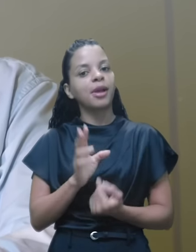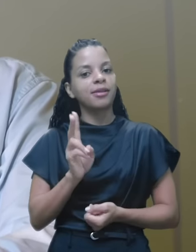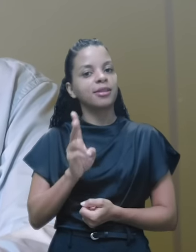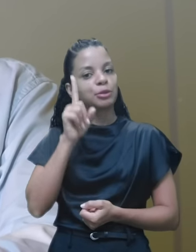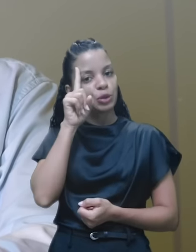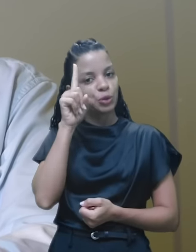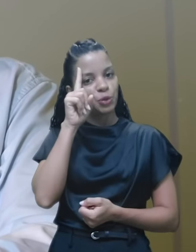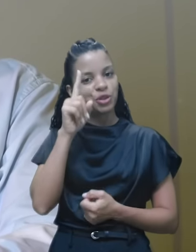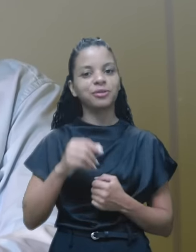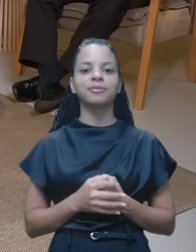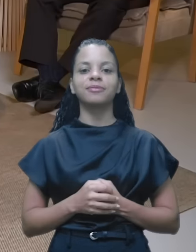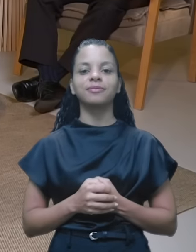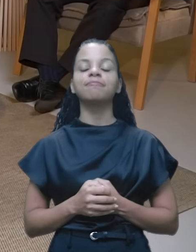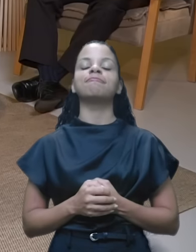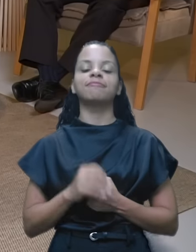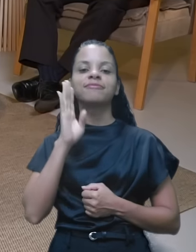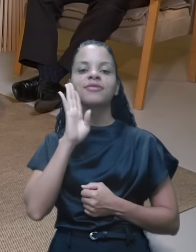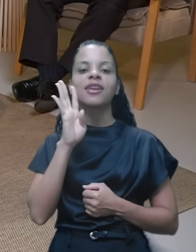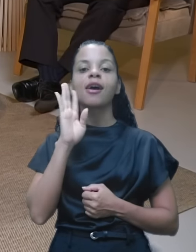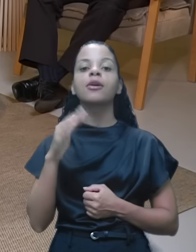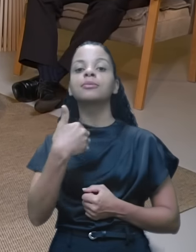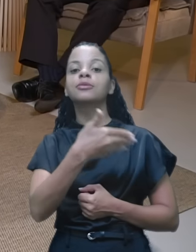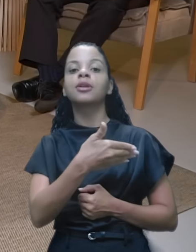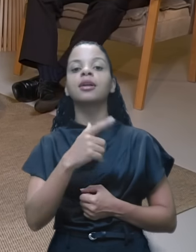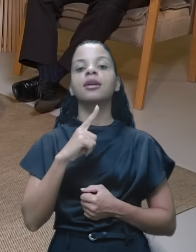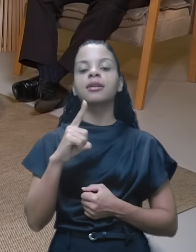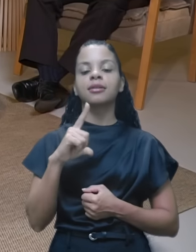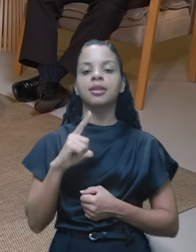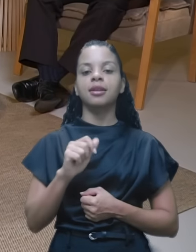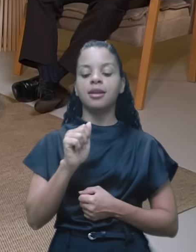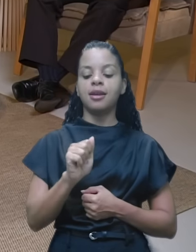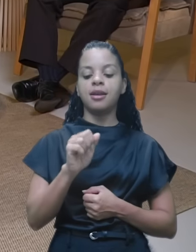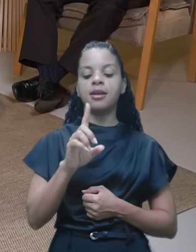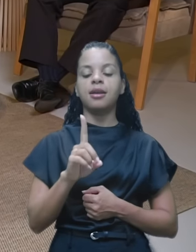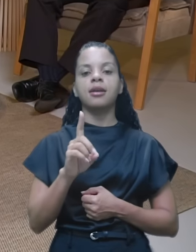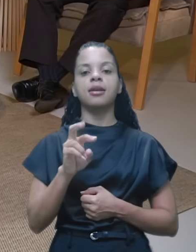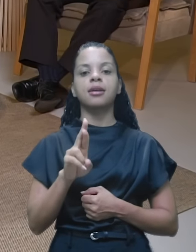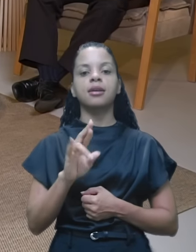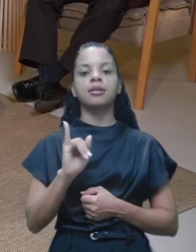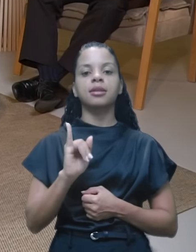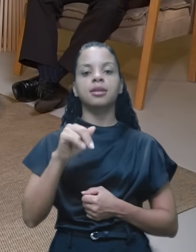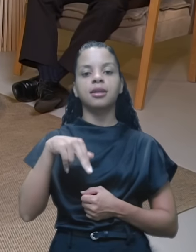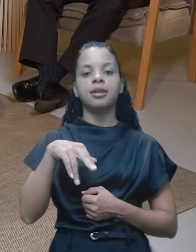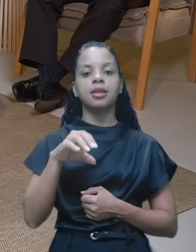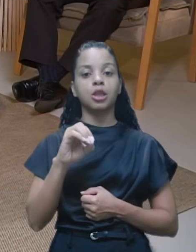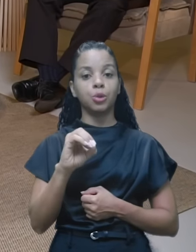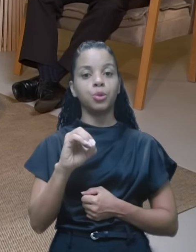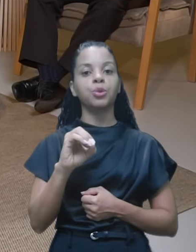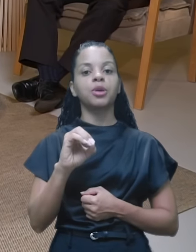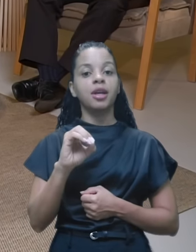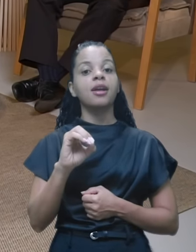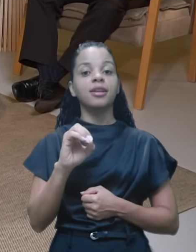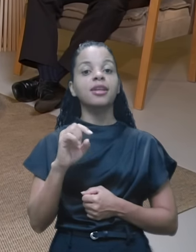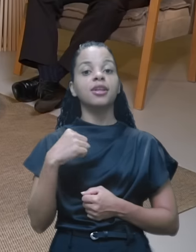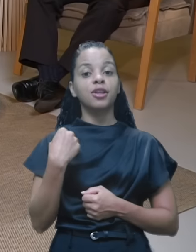da nossa vida. Maravilha. Ao lado do pastor Wesley, nós temos aqui o Adriano, diretor da classe Novo Tempo. Inclusive, nós gravamos aqui